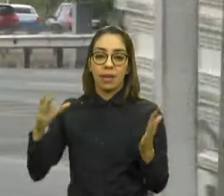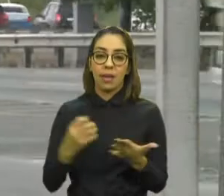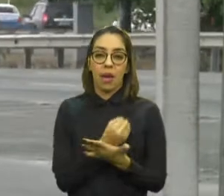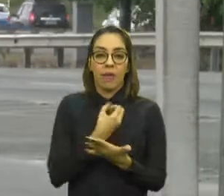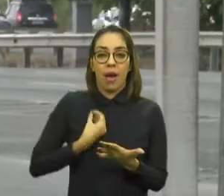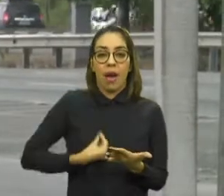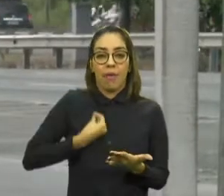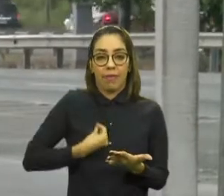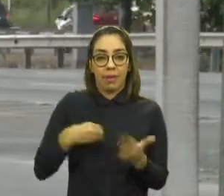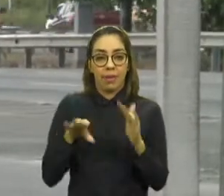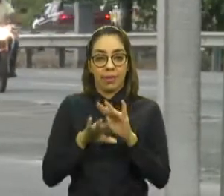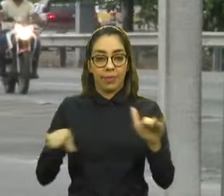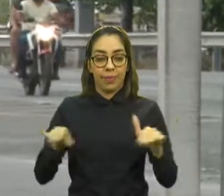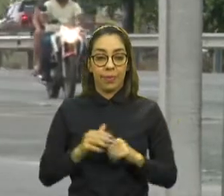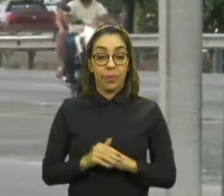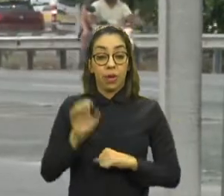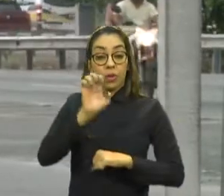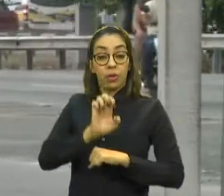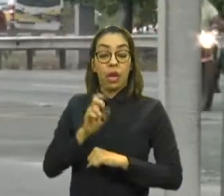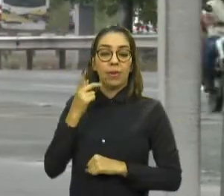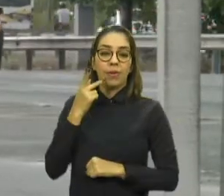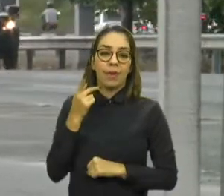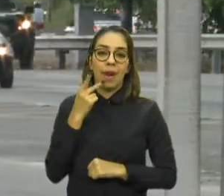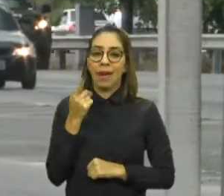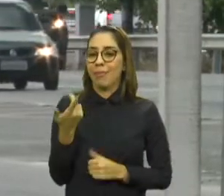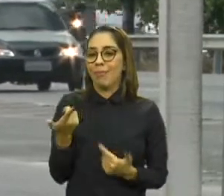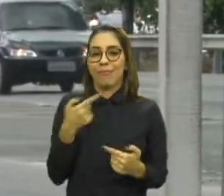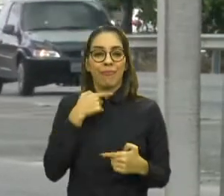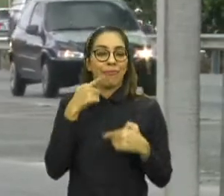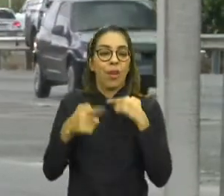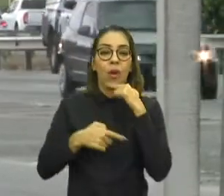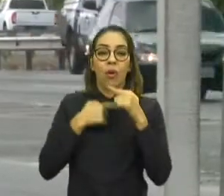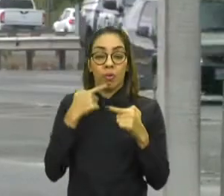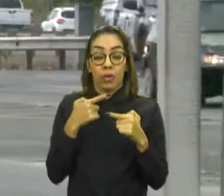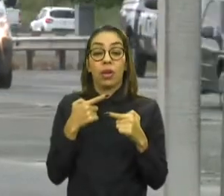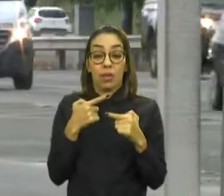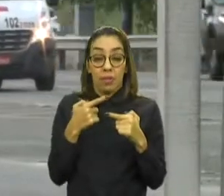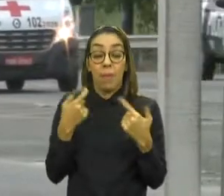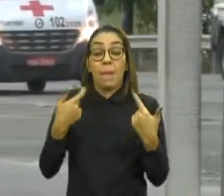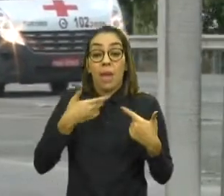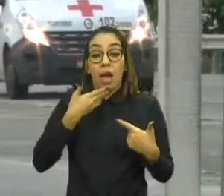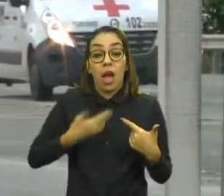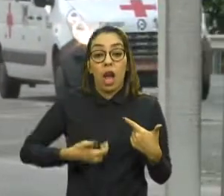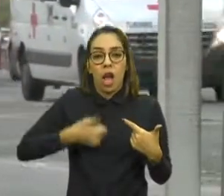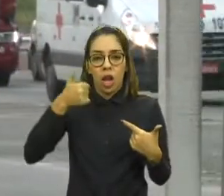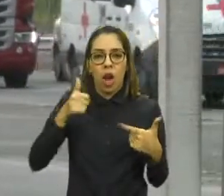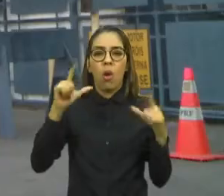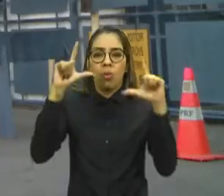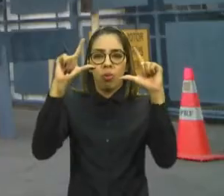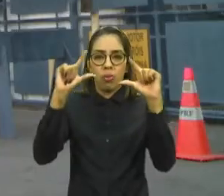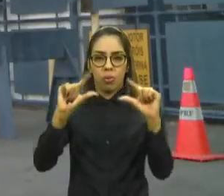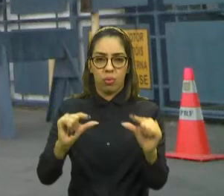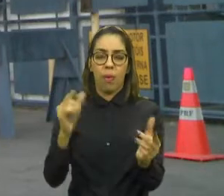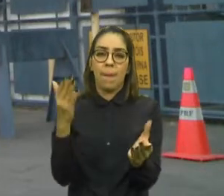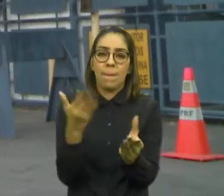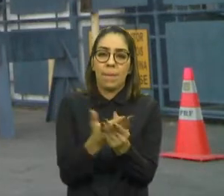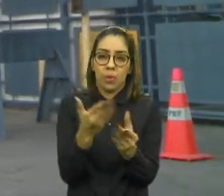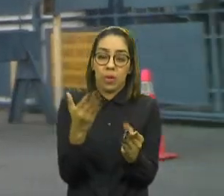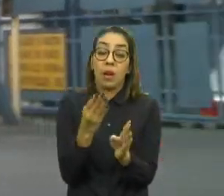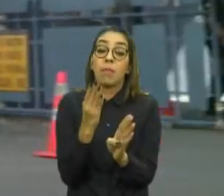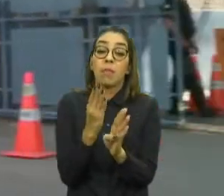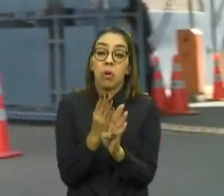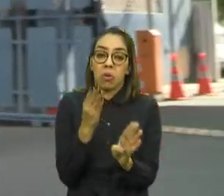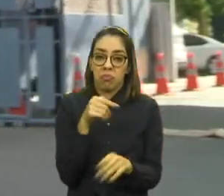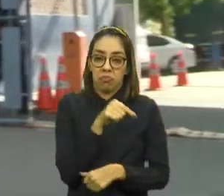O estado do Ceará vem na contramão e no último ano reduziu o número de multas por esse tipo de infração. De acordo com a